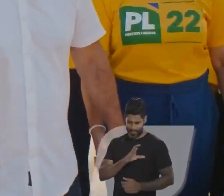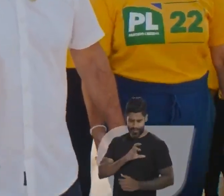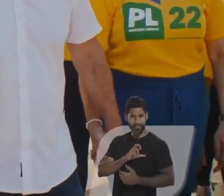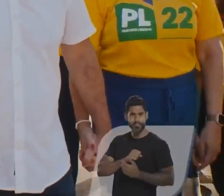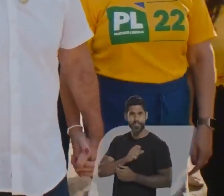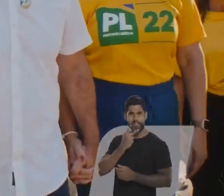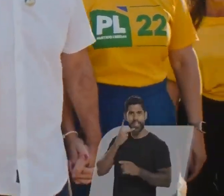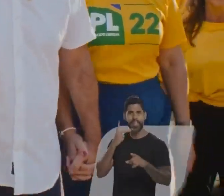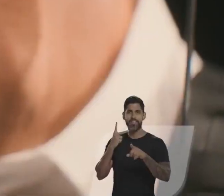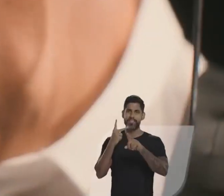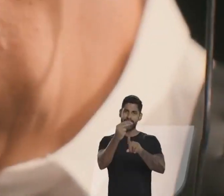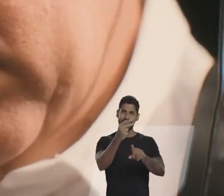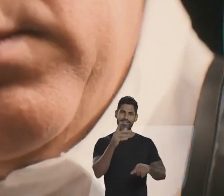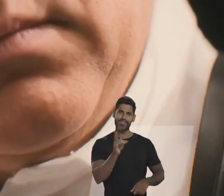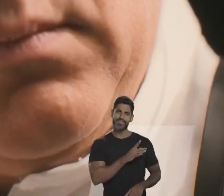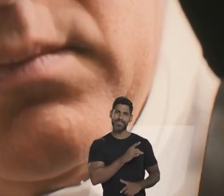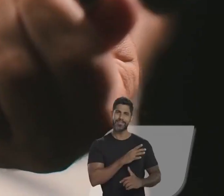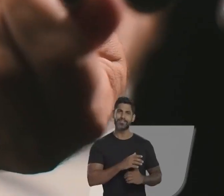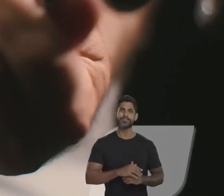amor vence o medo.